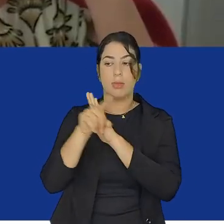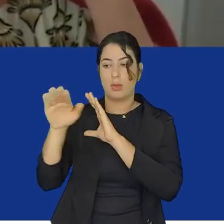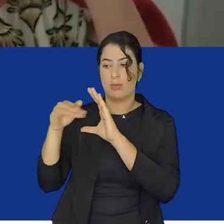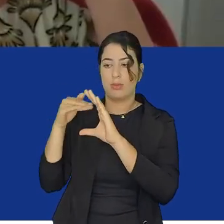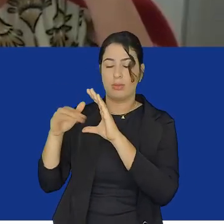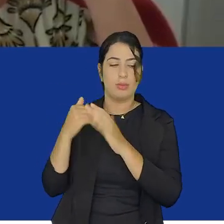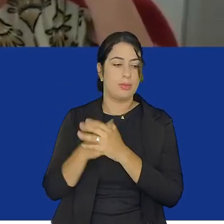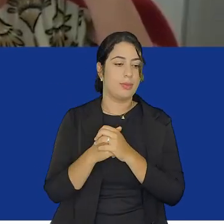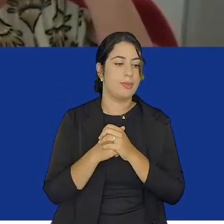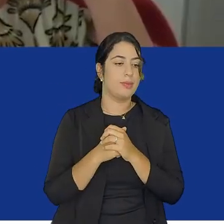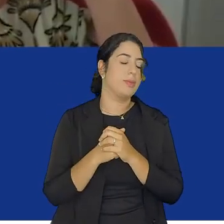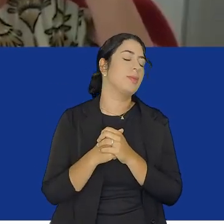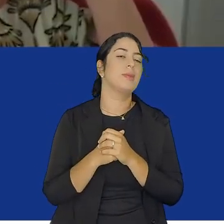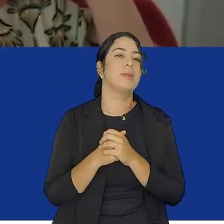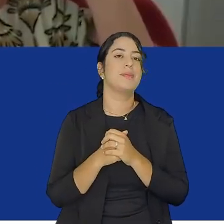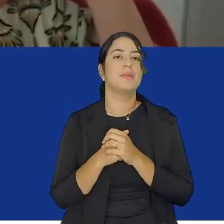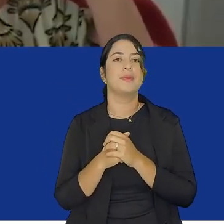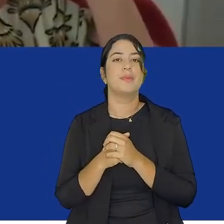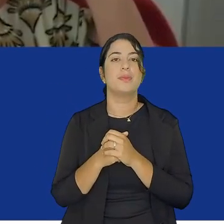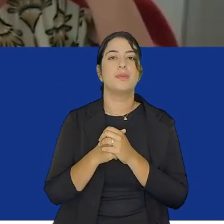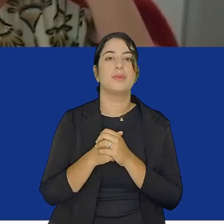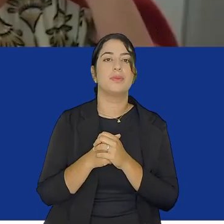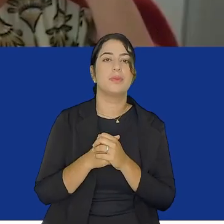tá. Posso Ah, fazer tá. rapidão?